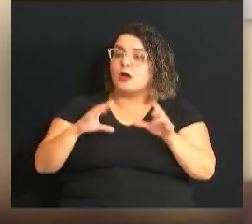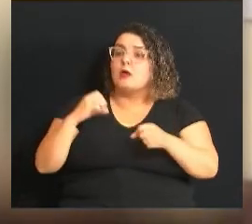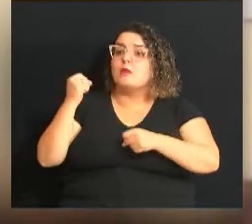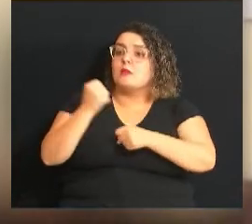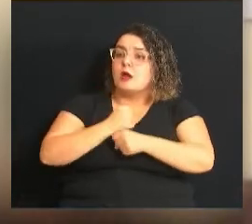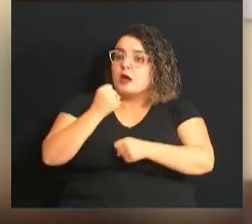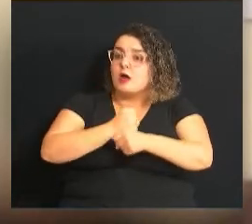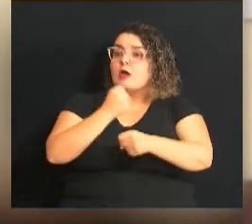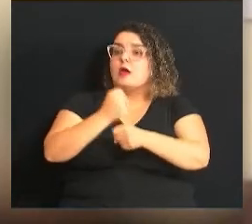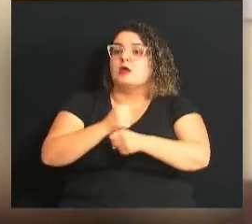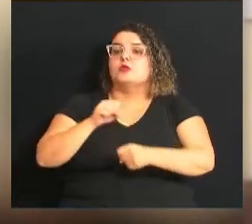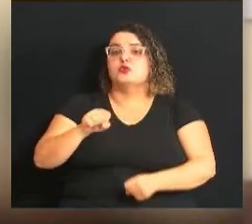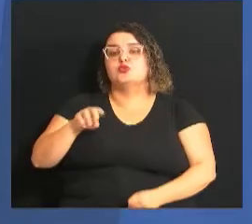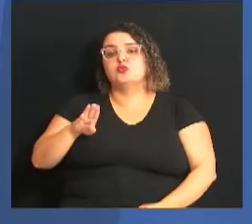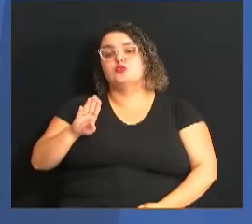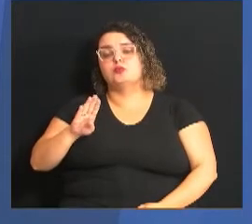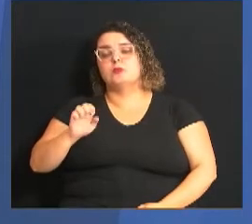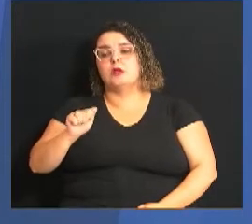dessa subadutora.